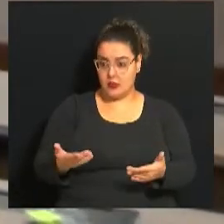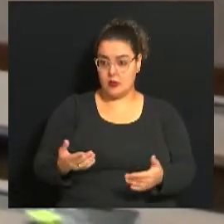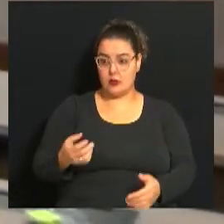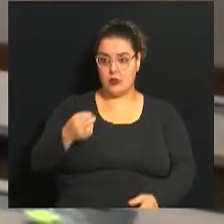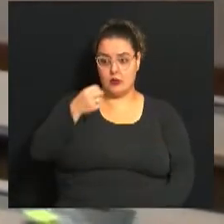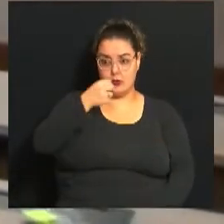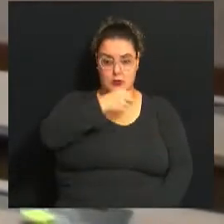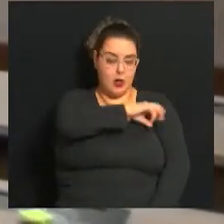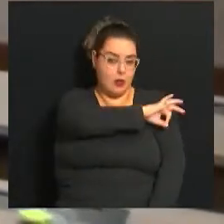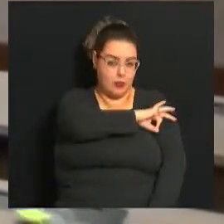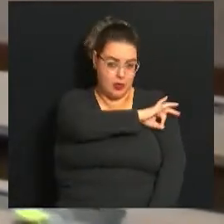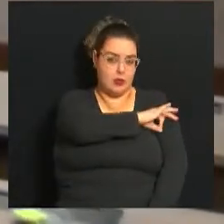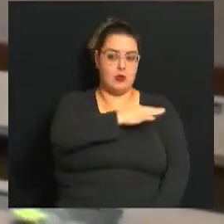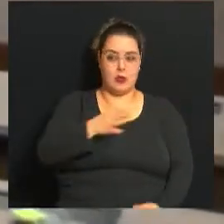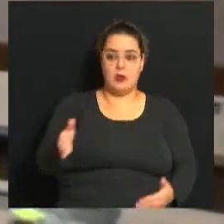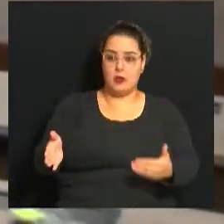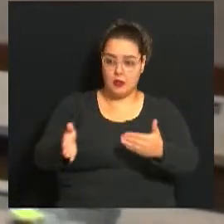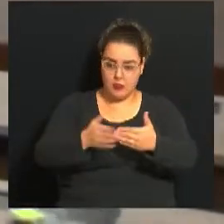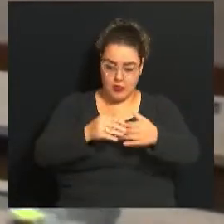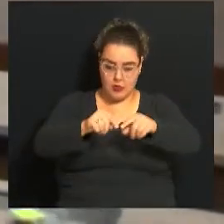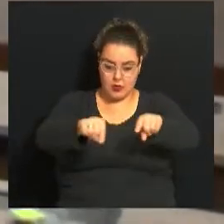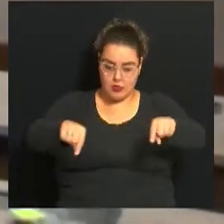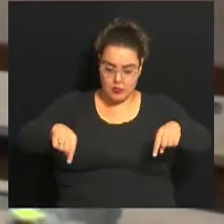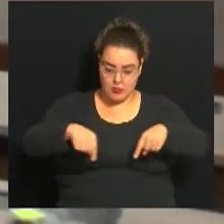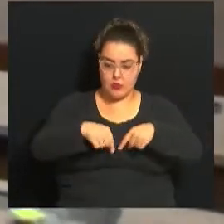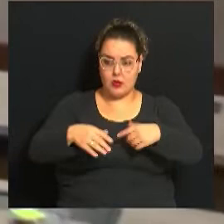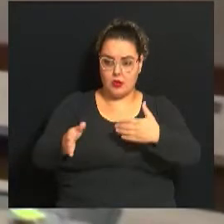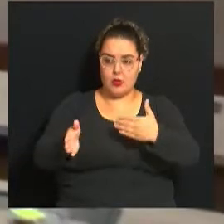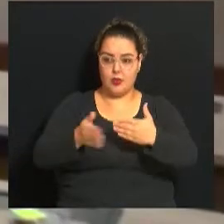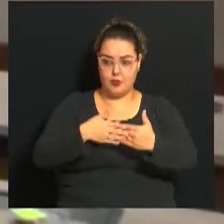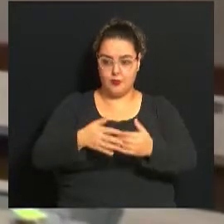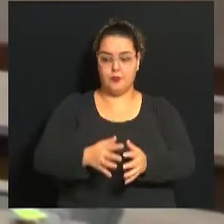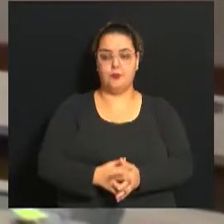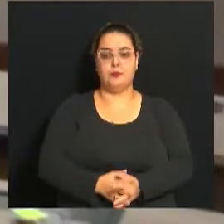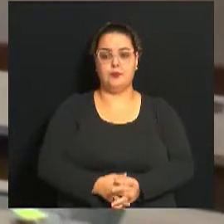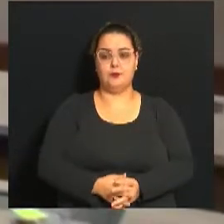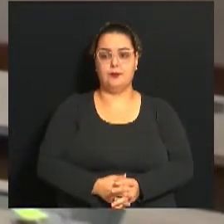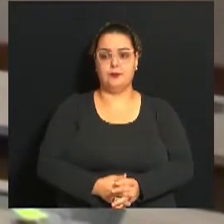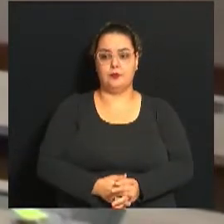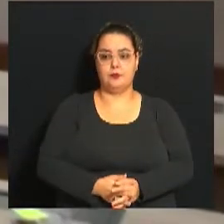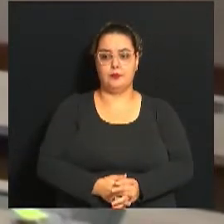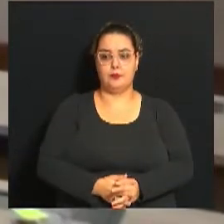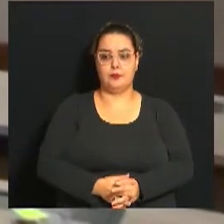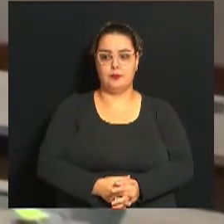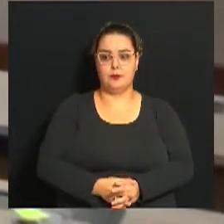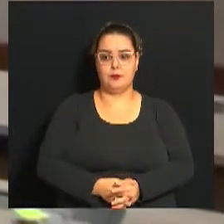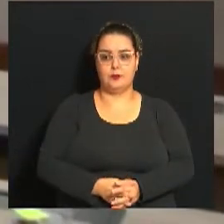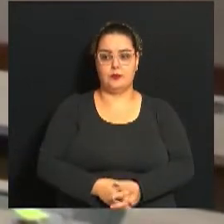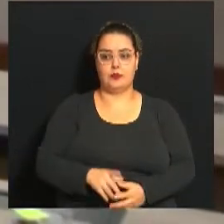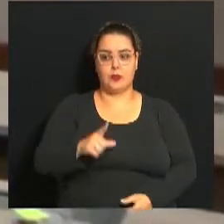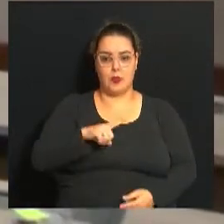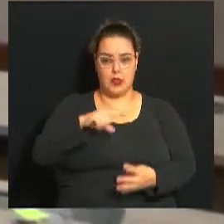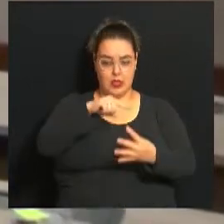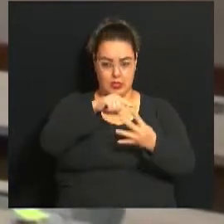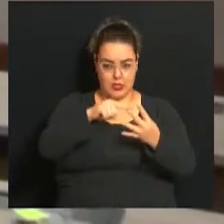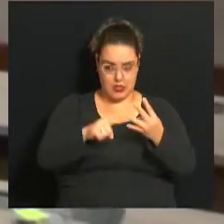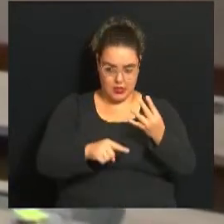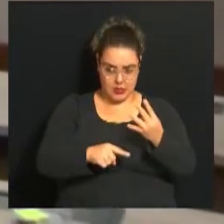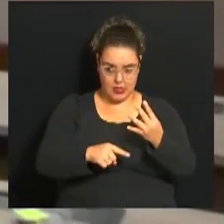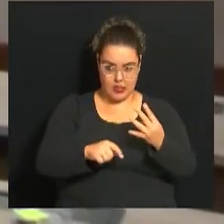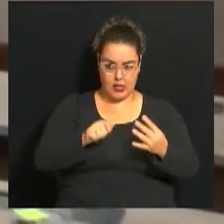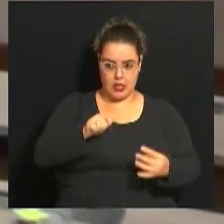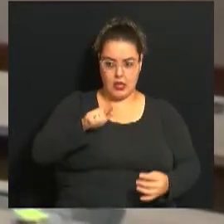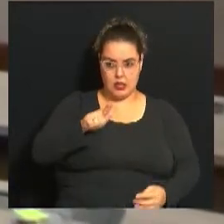prefeitura fecha uma sala, fechou ali a sala, porque lá tem 4 AG1. AG1, para